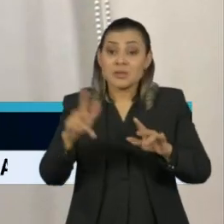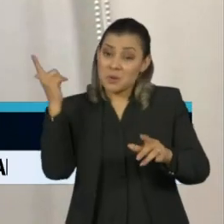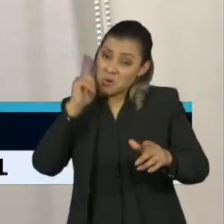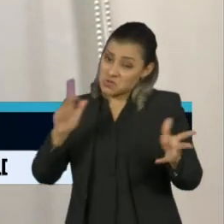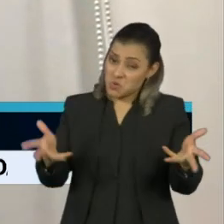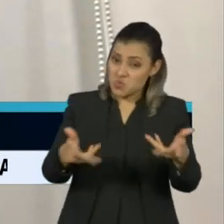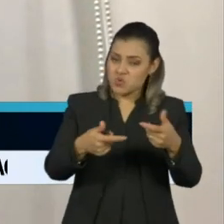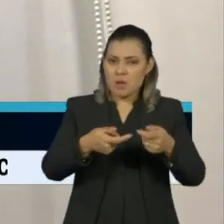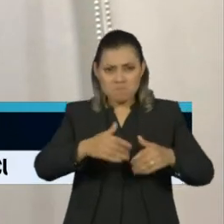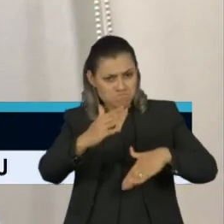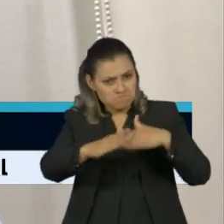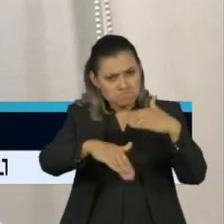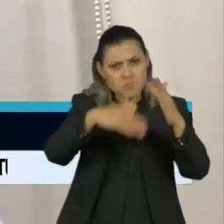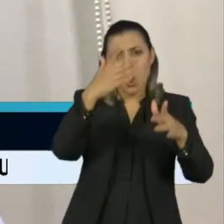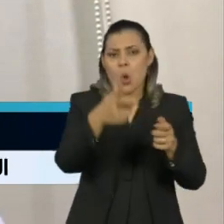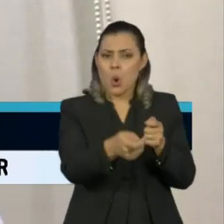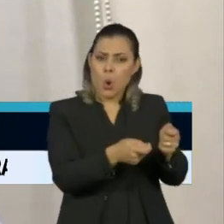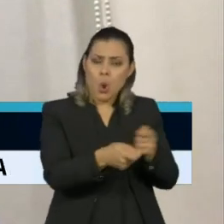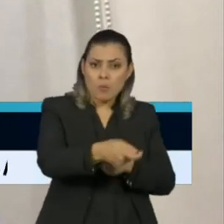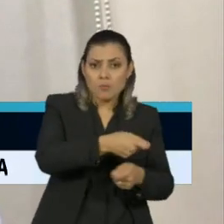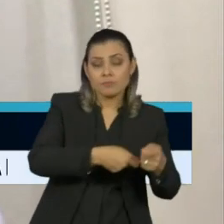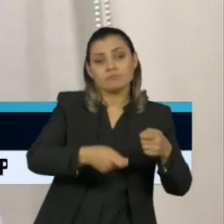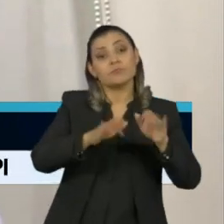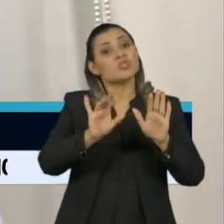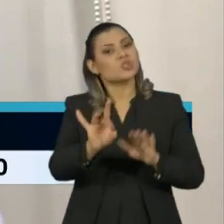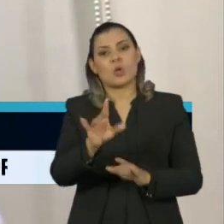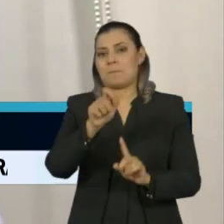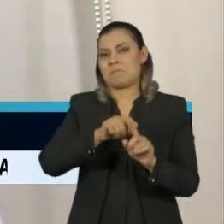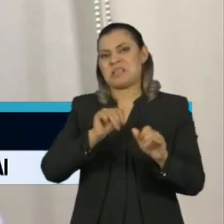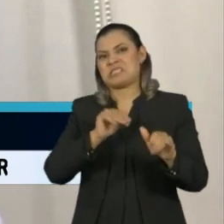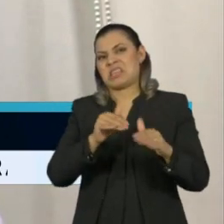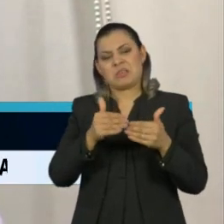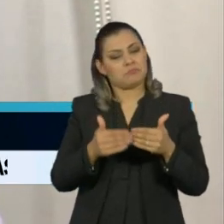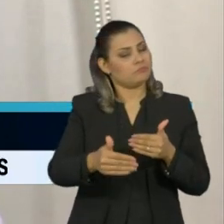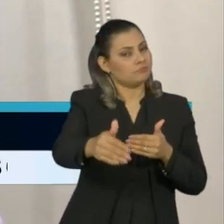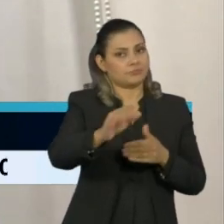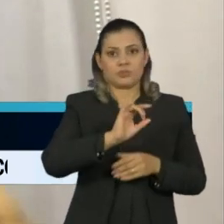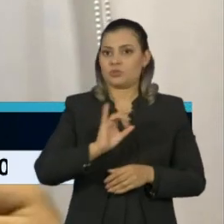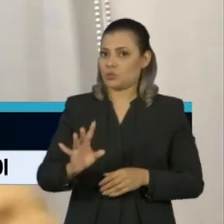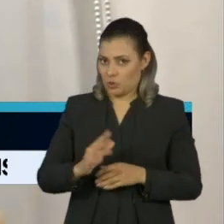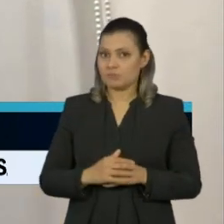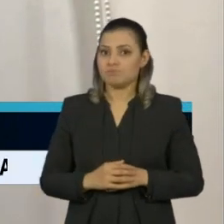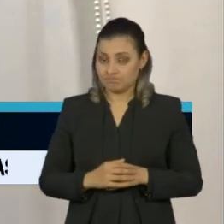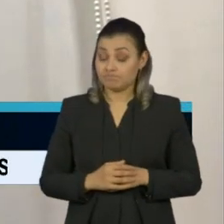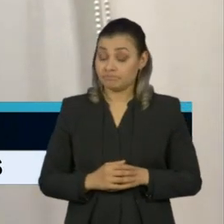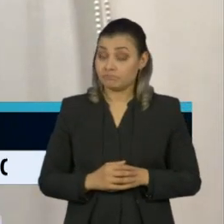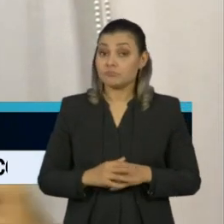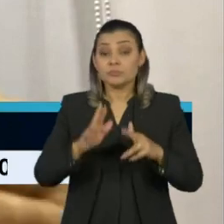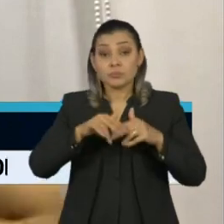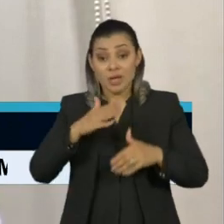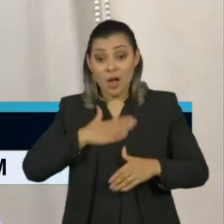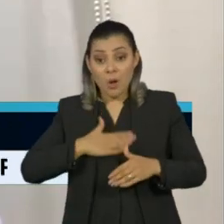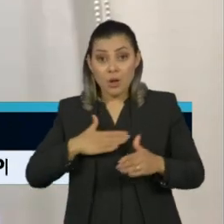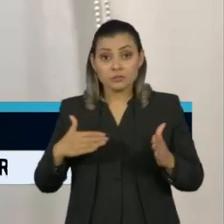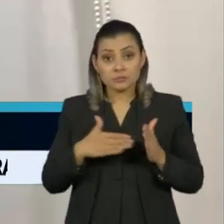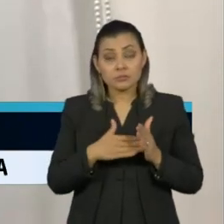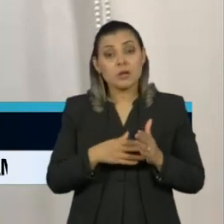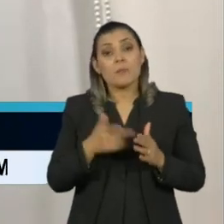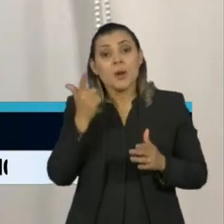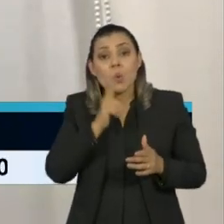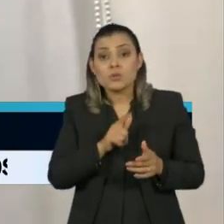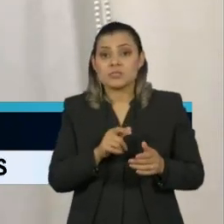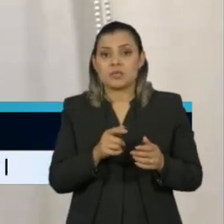tração econômica, para nós é só a partir de setembro em diante. Ou seja, até agosto vai ser para